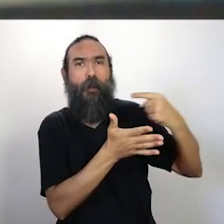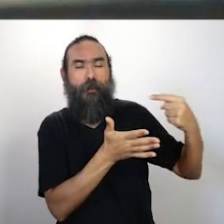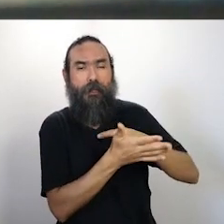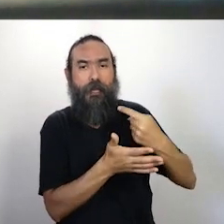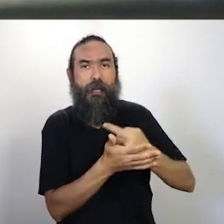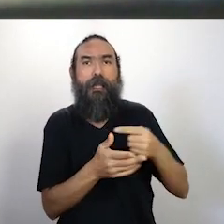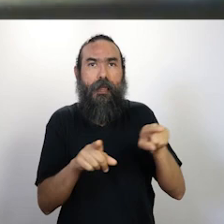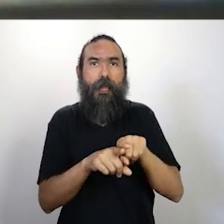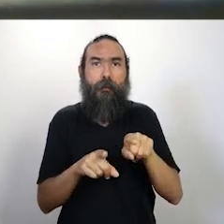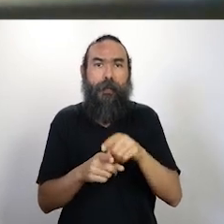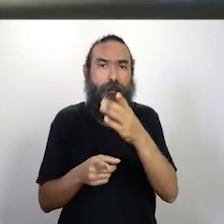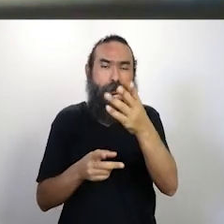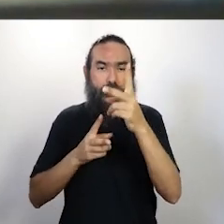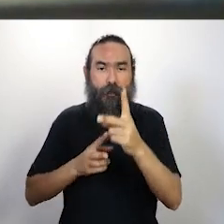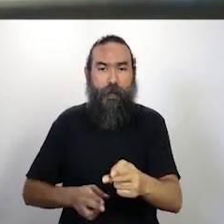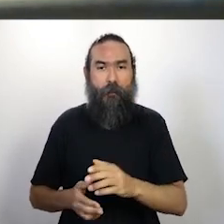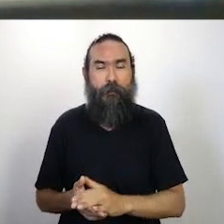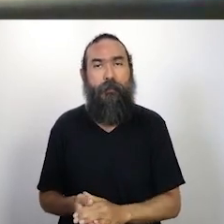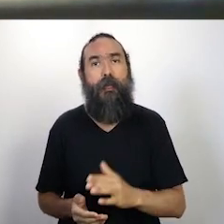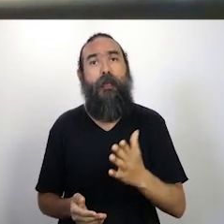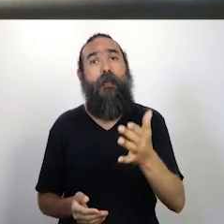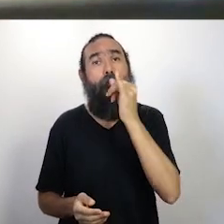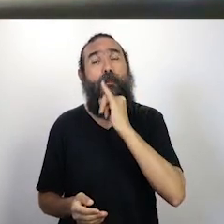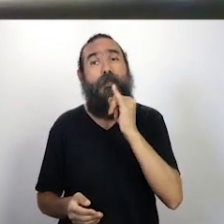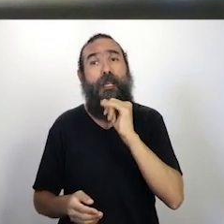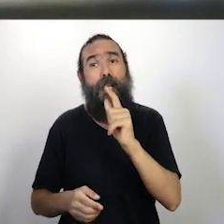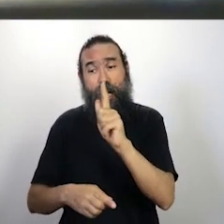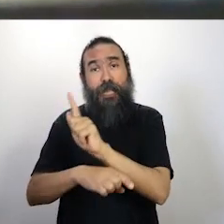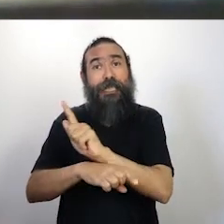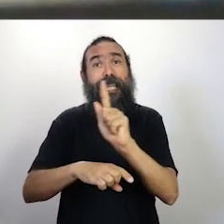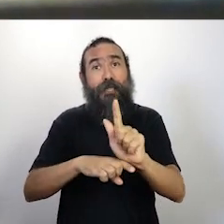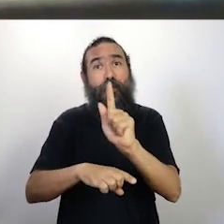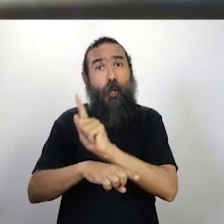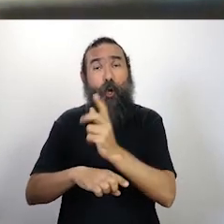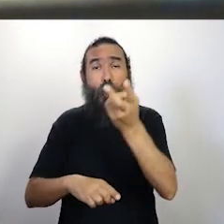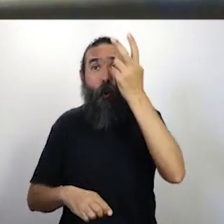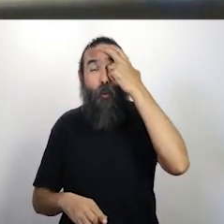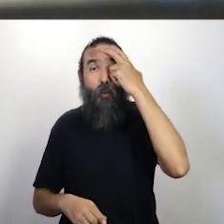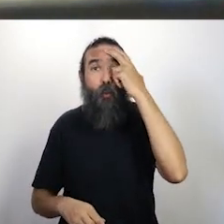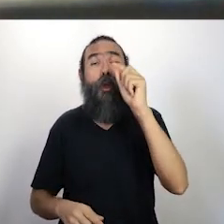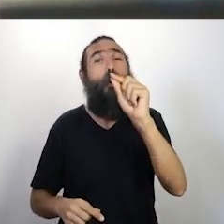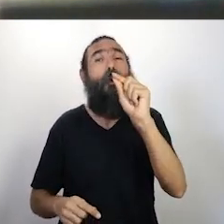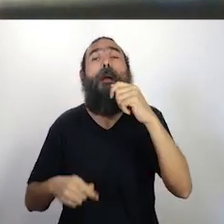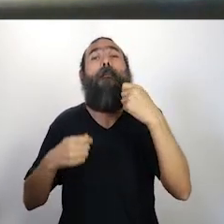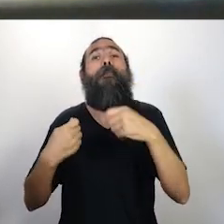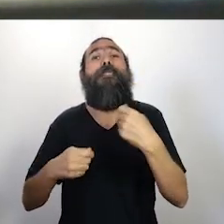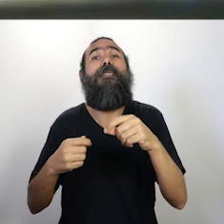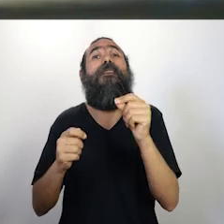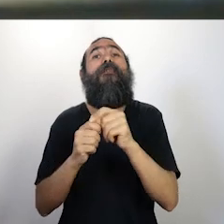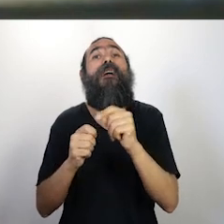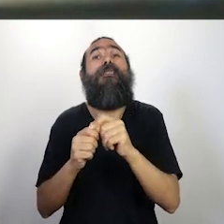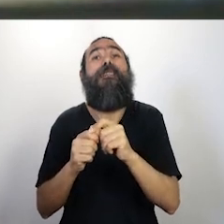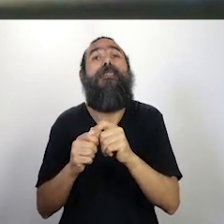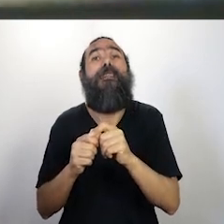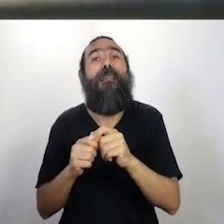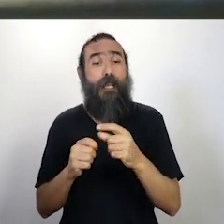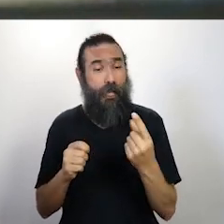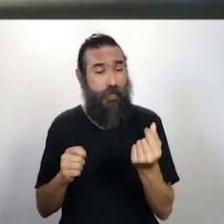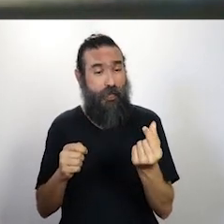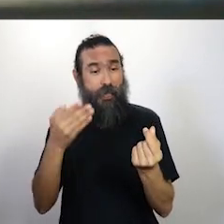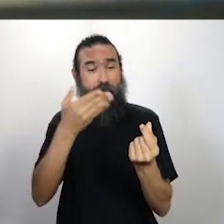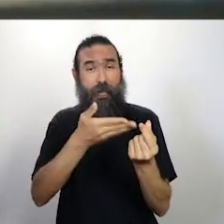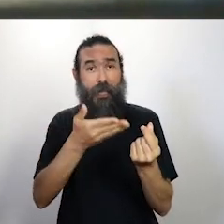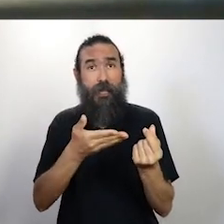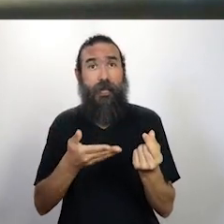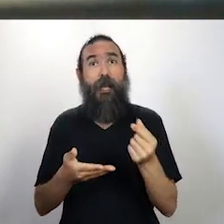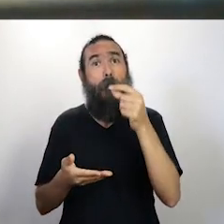sobre o gestor cultural o que o gestor desse espaço deveria fazer com o recurso além da prestação de contas isso é